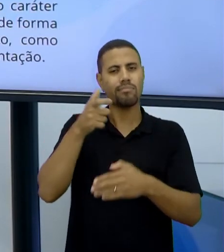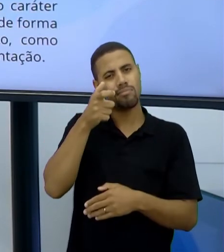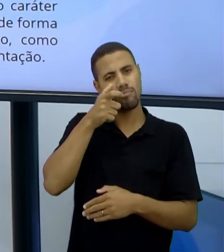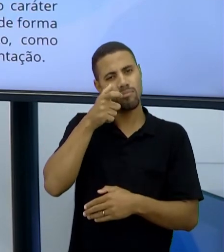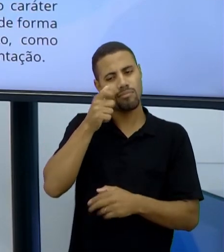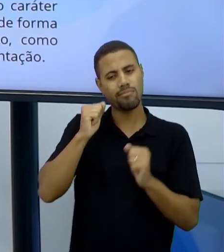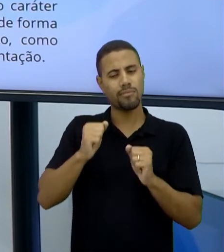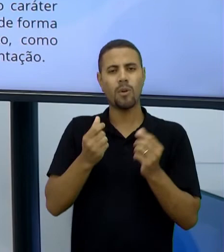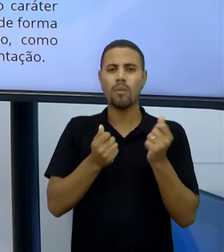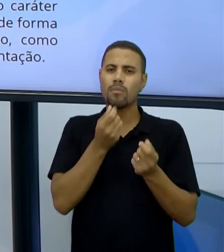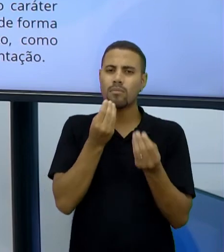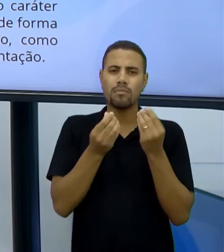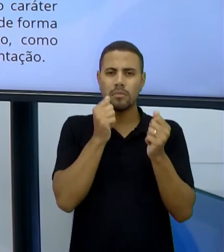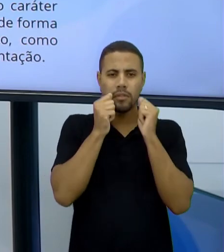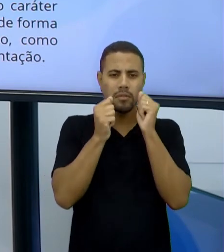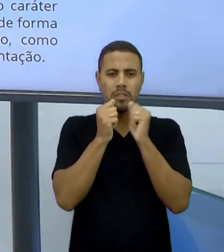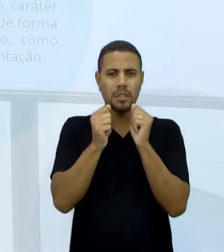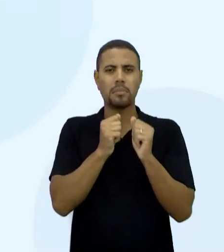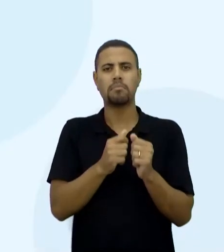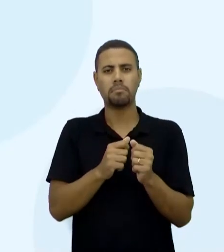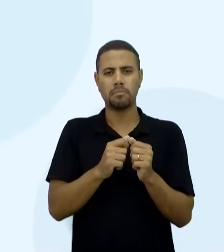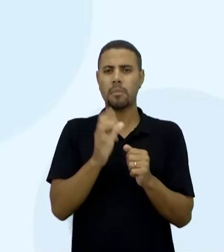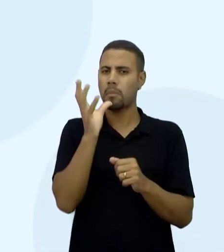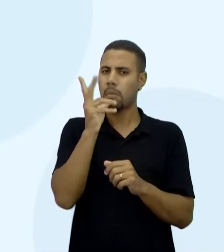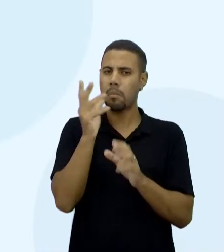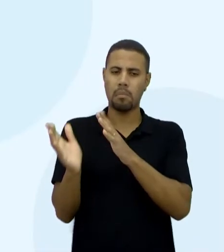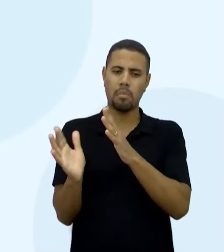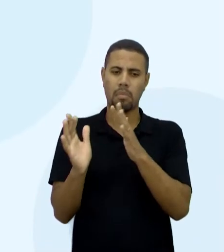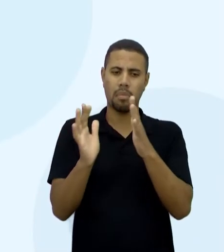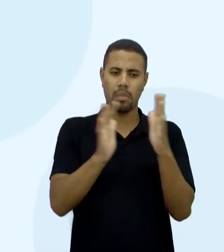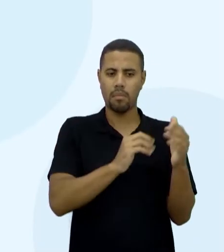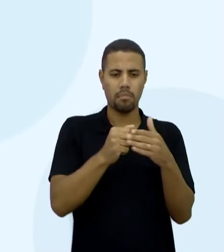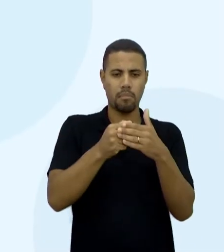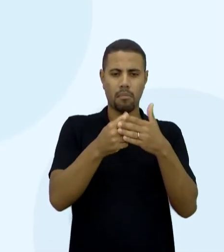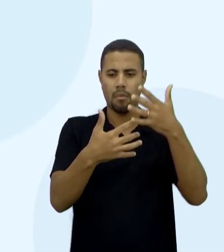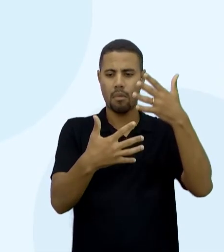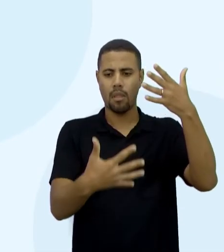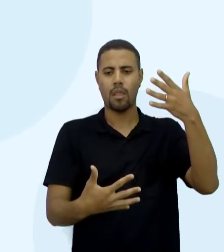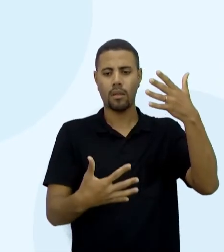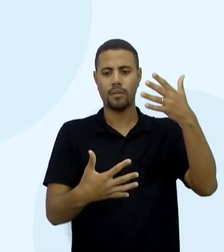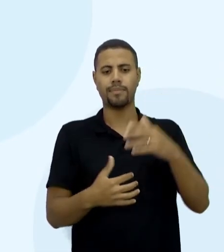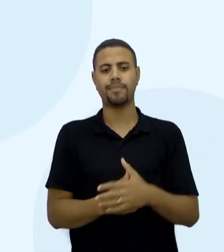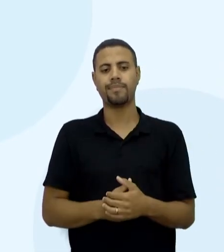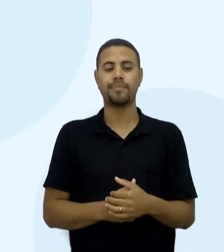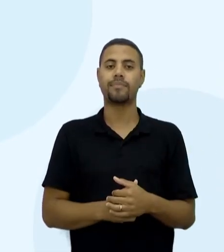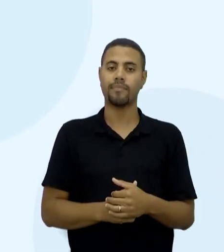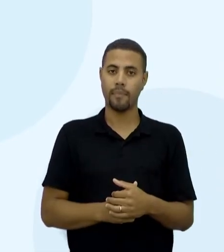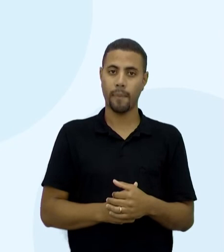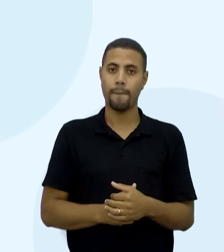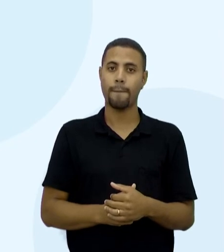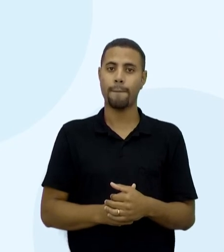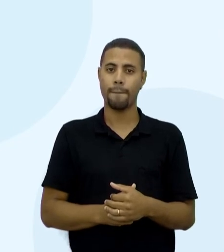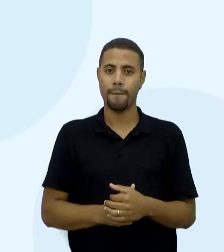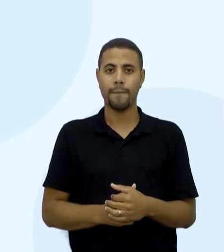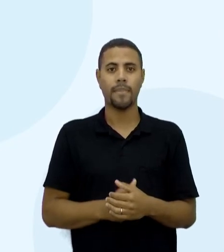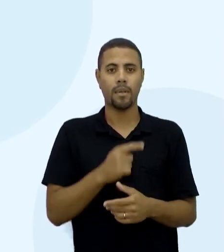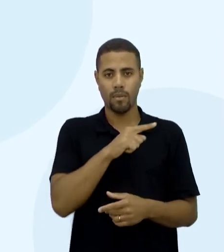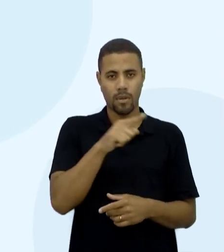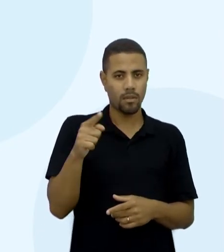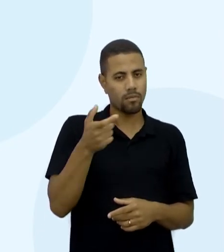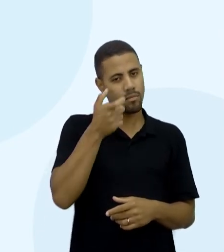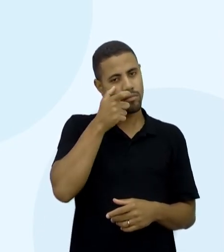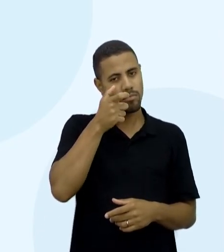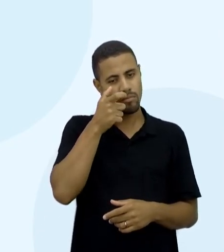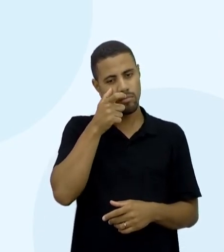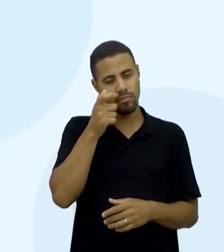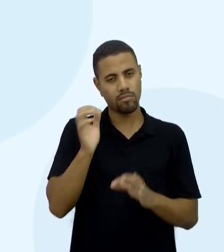essa entrevista ficou. Ela é bem longa, a transcrição dela, e talvez o leitor, quando observasse